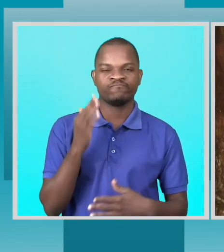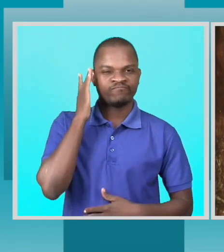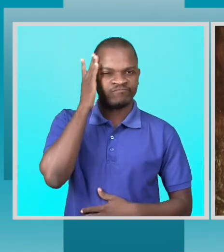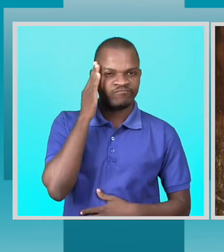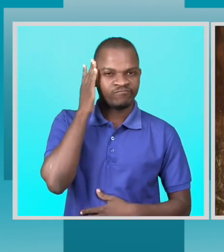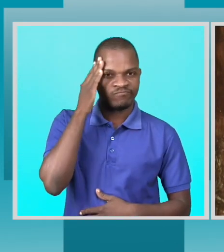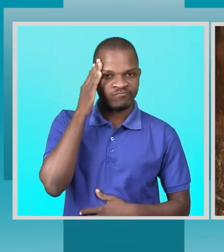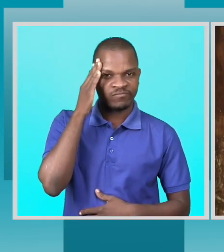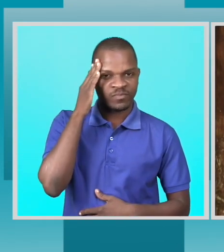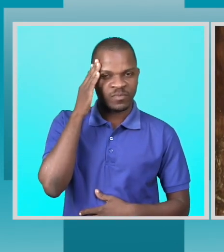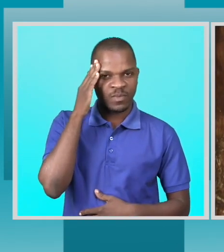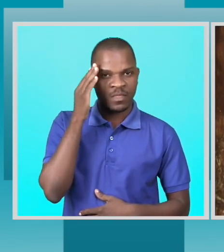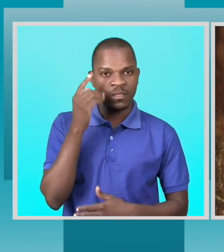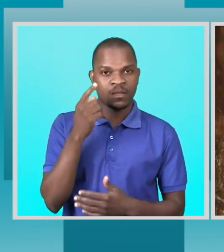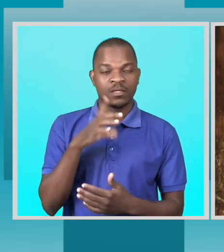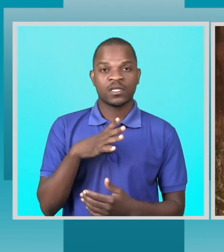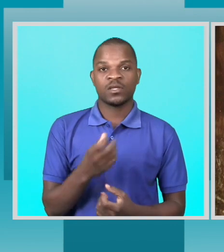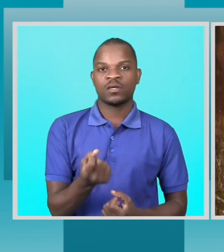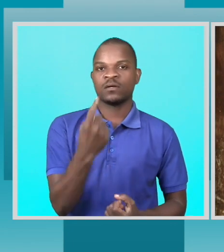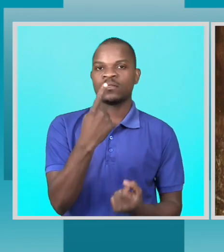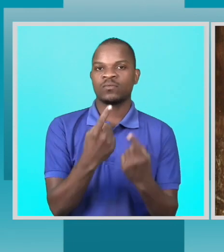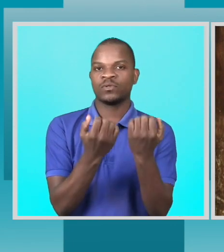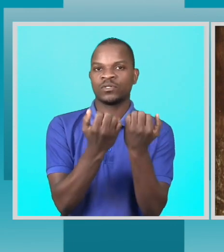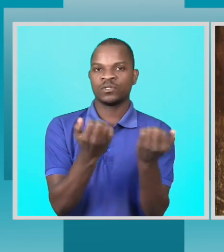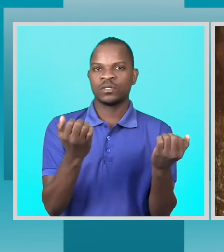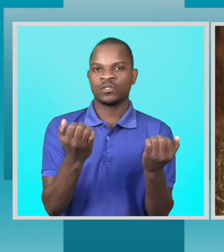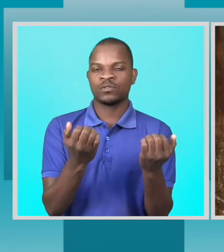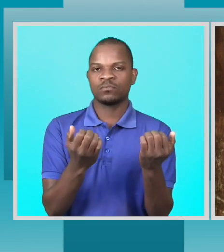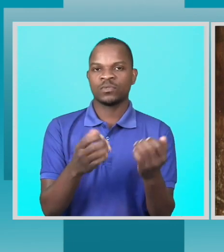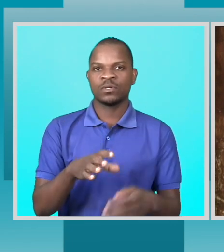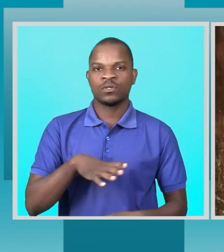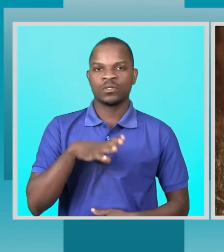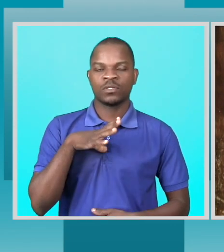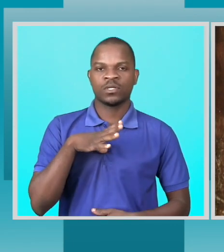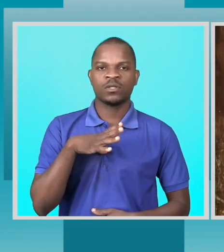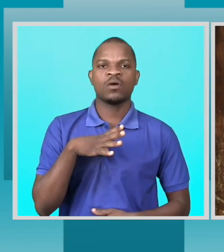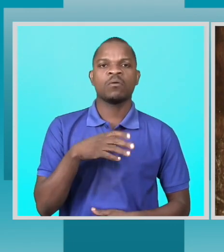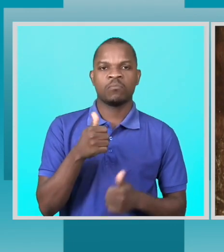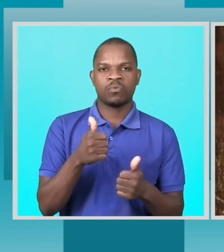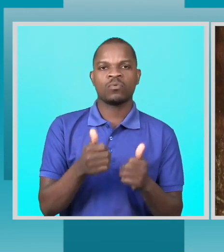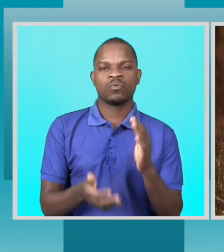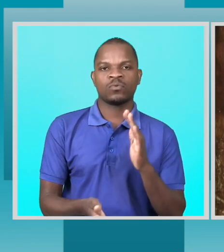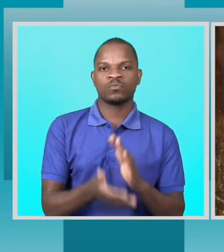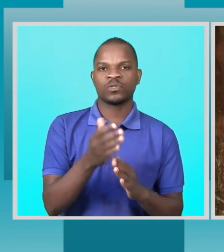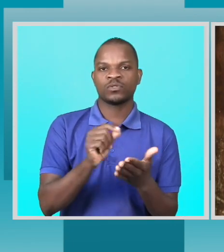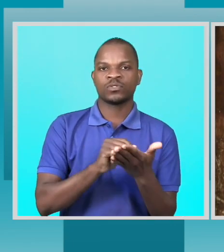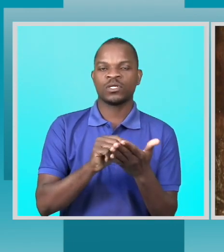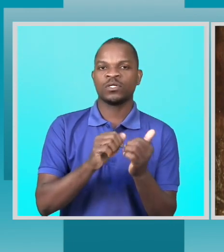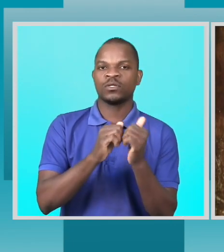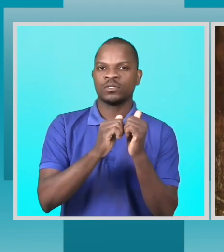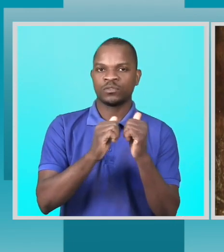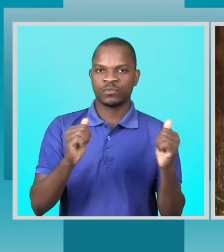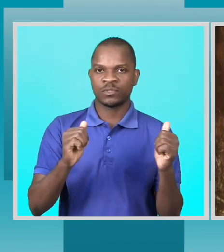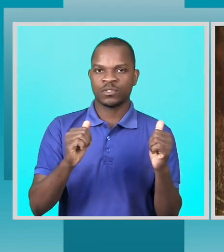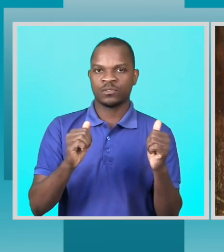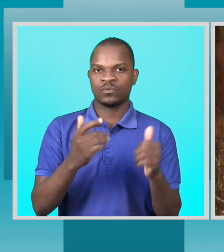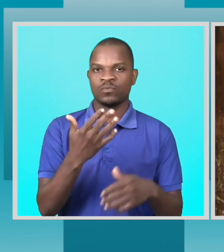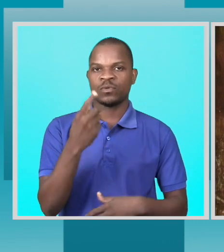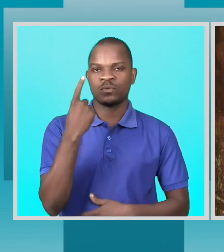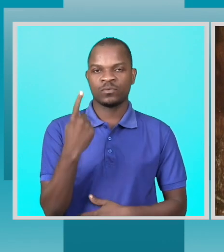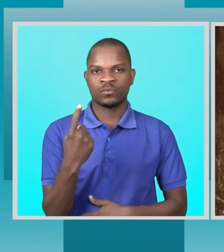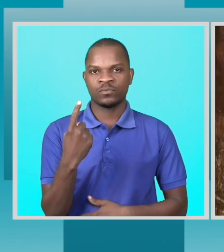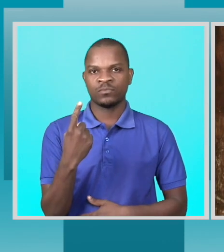o nosso pensamento, eles, temos algumas crianças aqui que já vão para a escola especial. Estão na escola especial número 1,